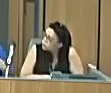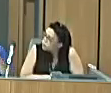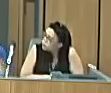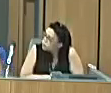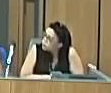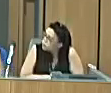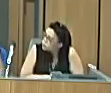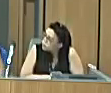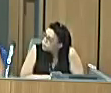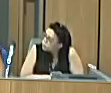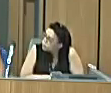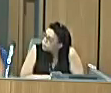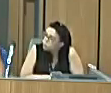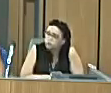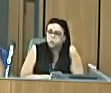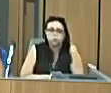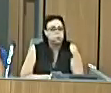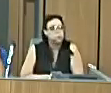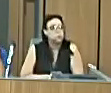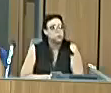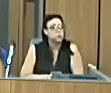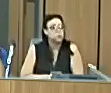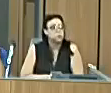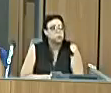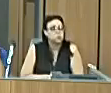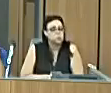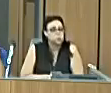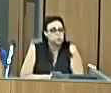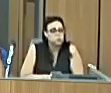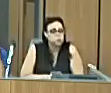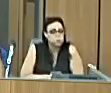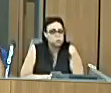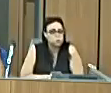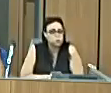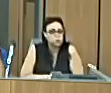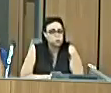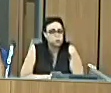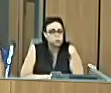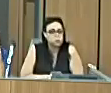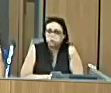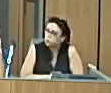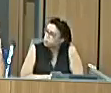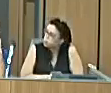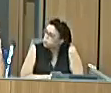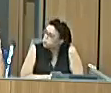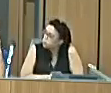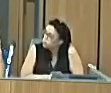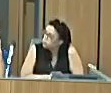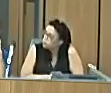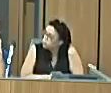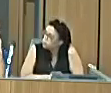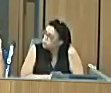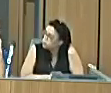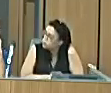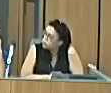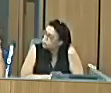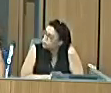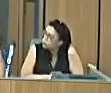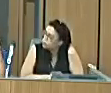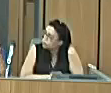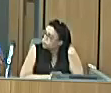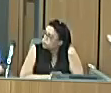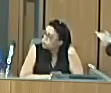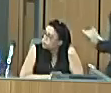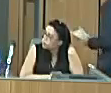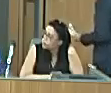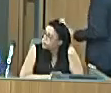feito o que está sendo feito então quando você tem a garantia qualquer minha carga